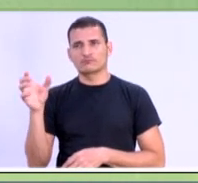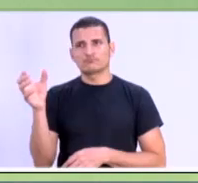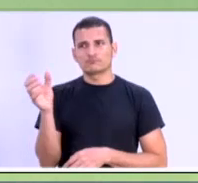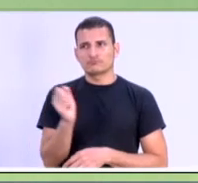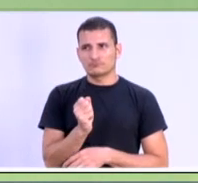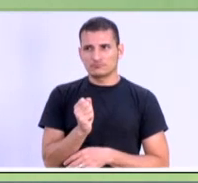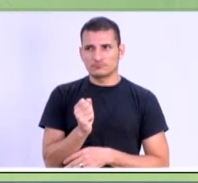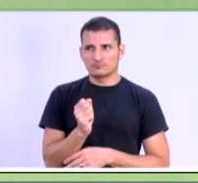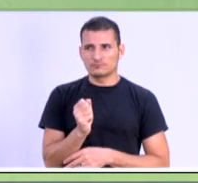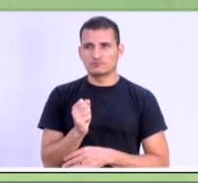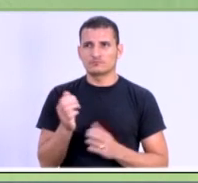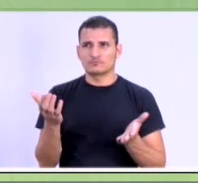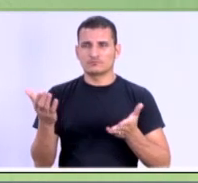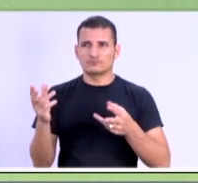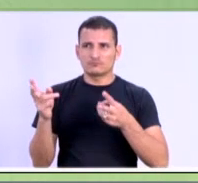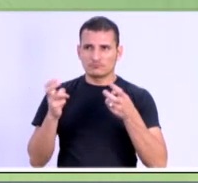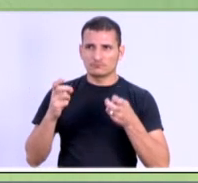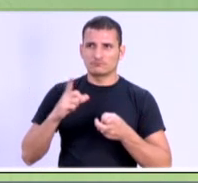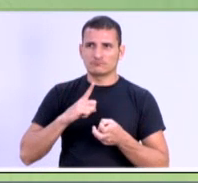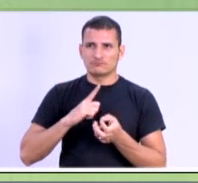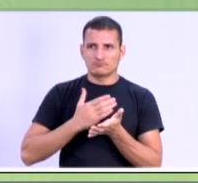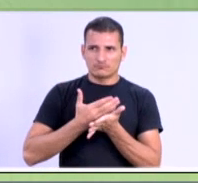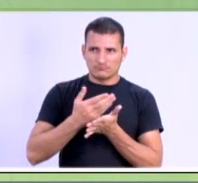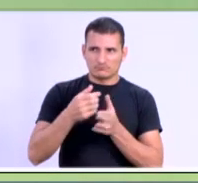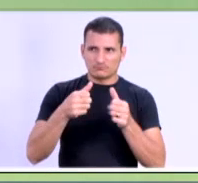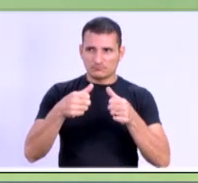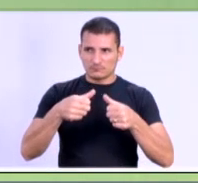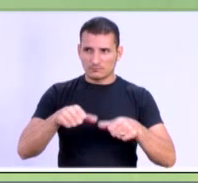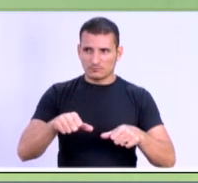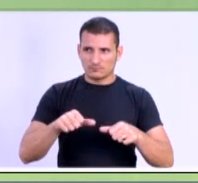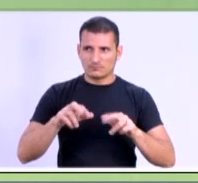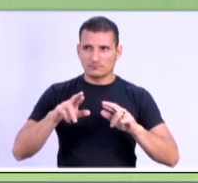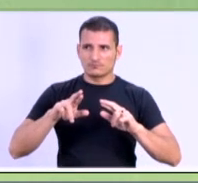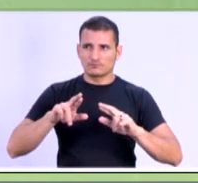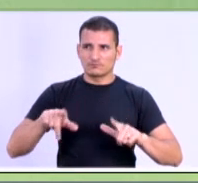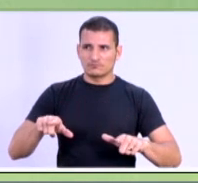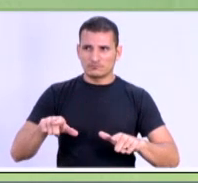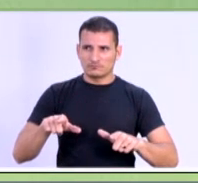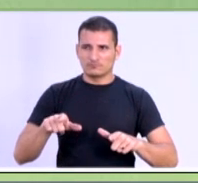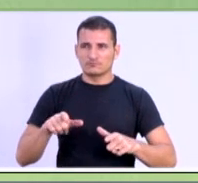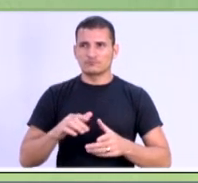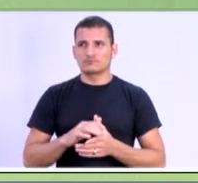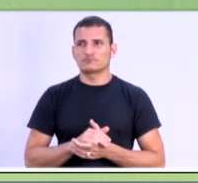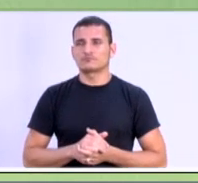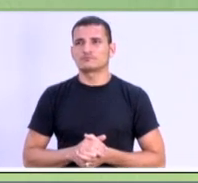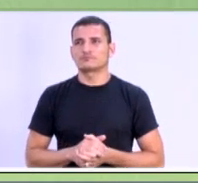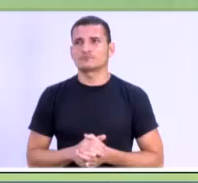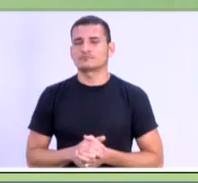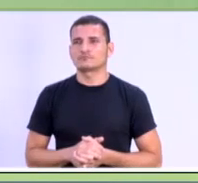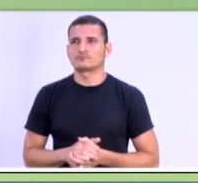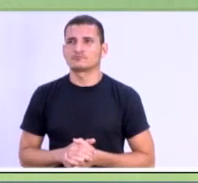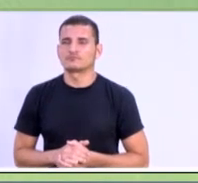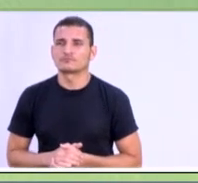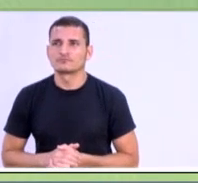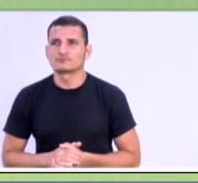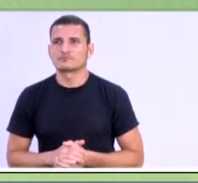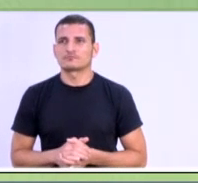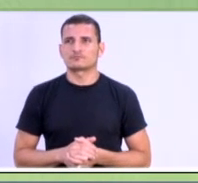Agora eu percebo que eu tenho o estado inicial, tá? É diferente daquele outro estado inicial anterior,